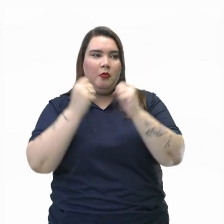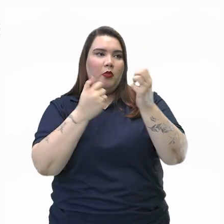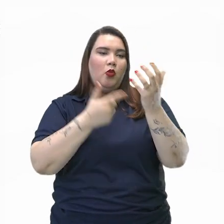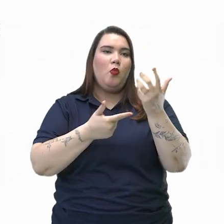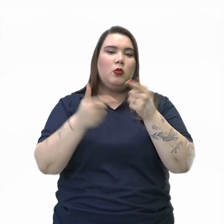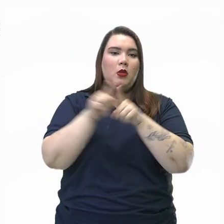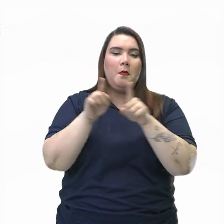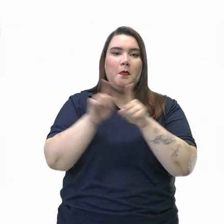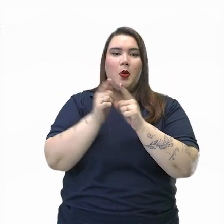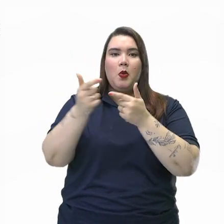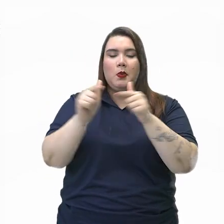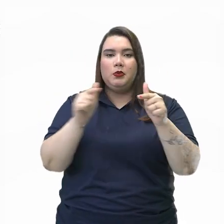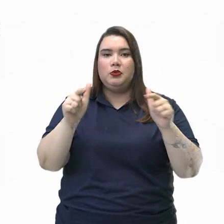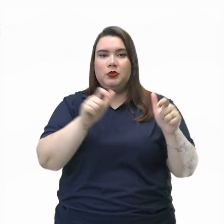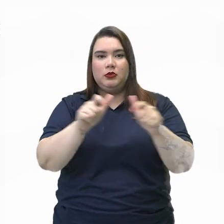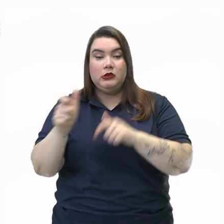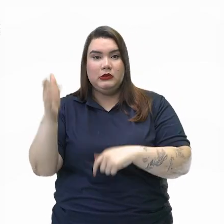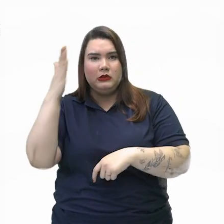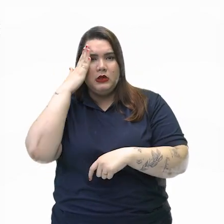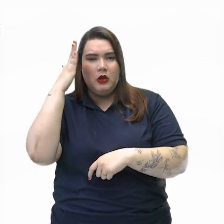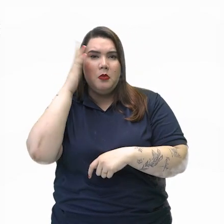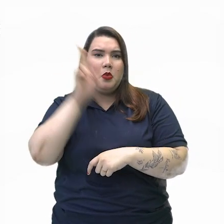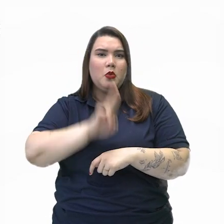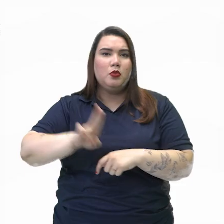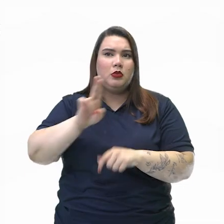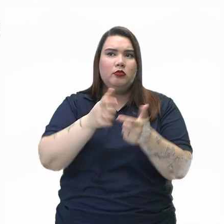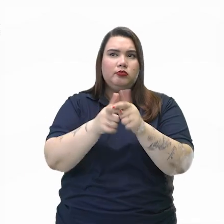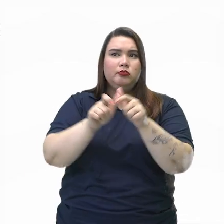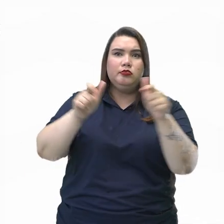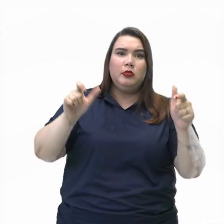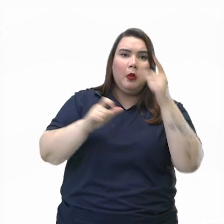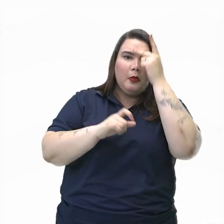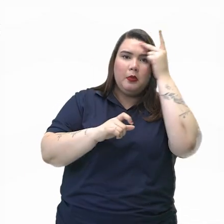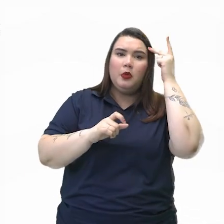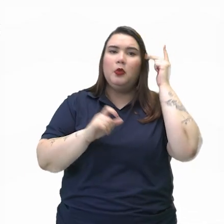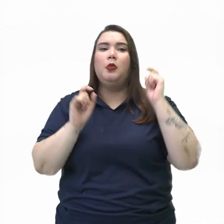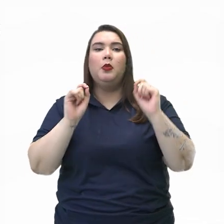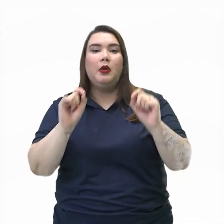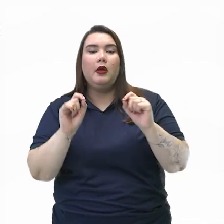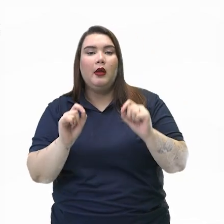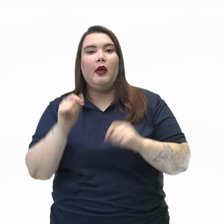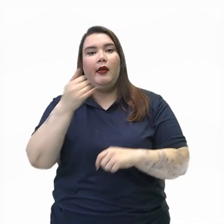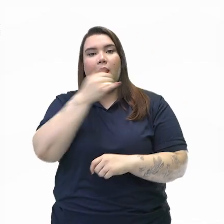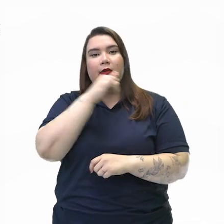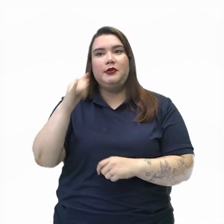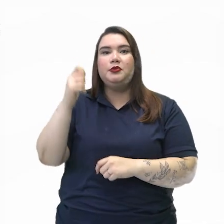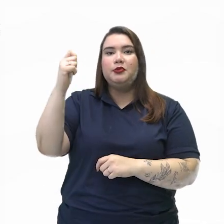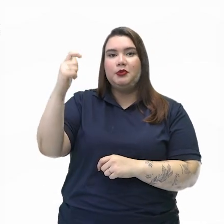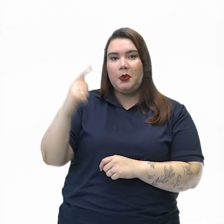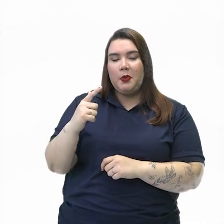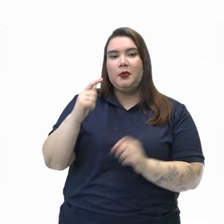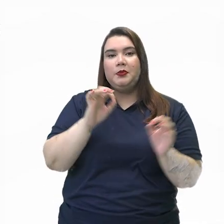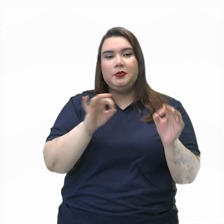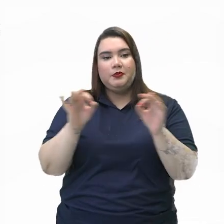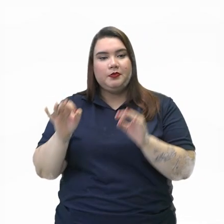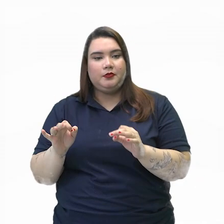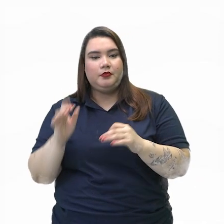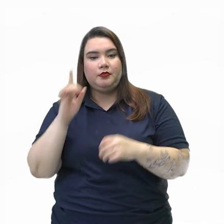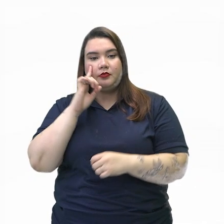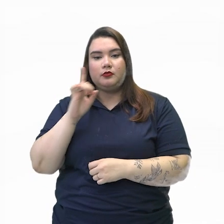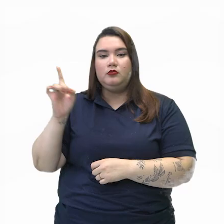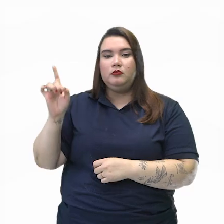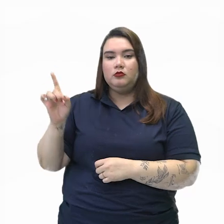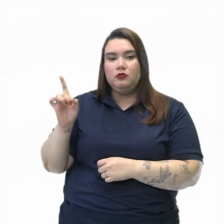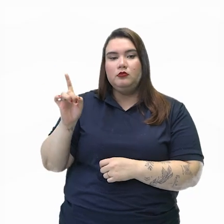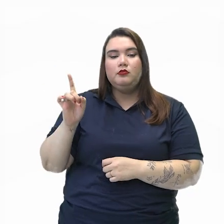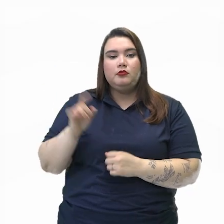muitos outros. E sabiam que estão usando muito agora a energia solar. A